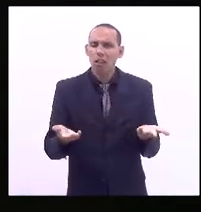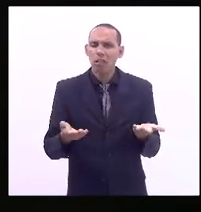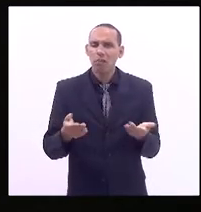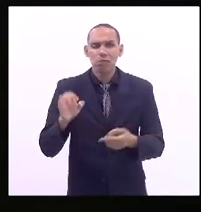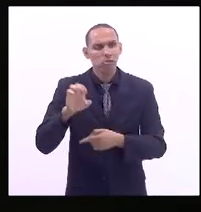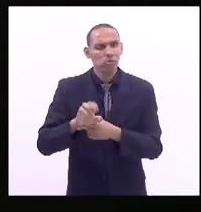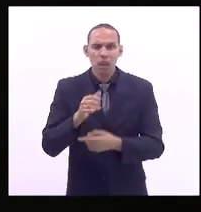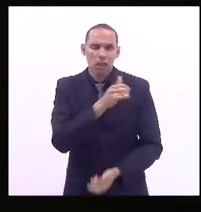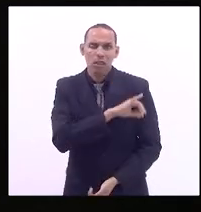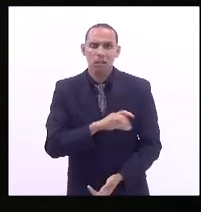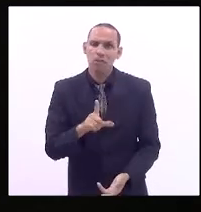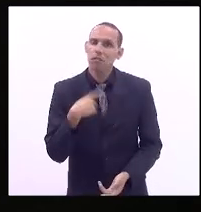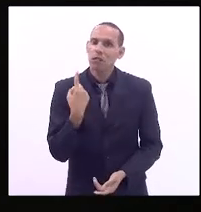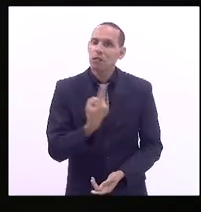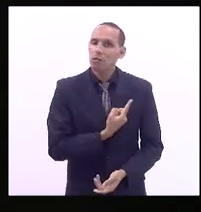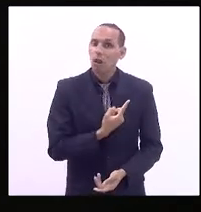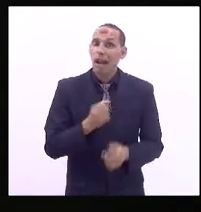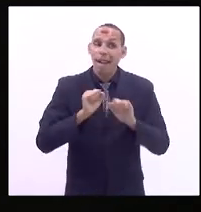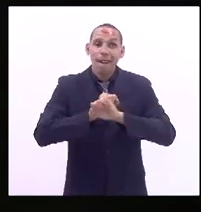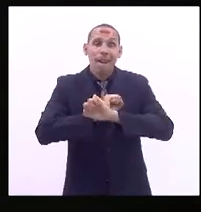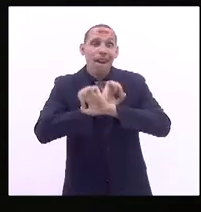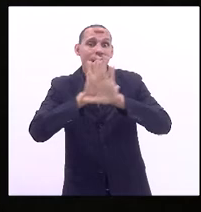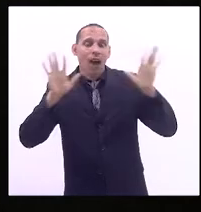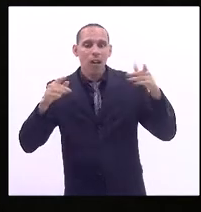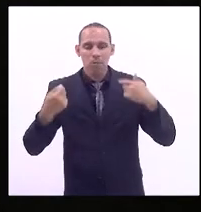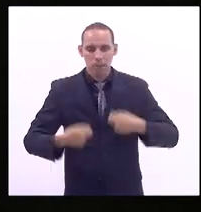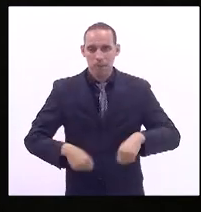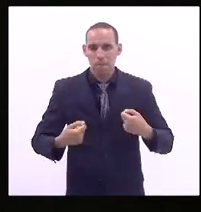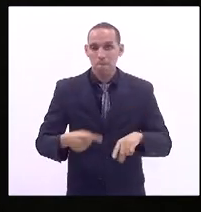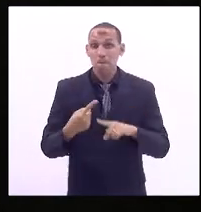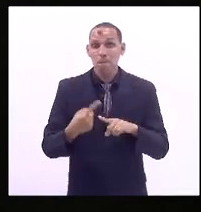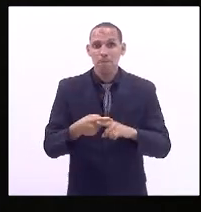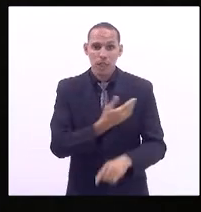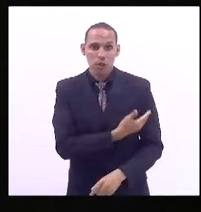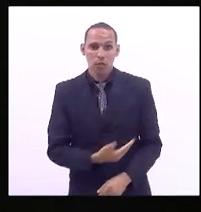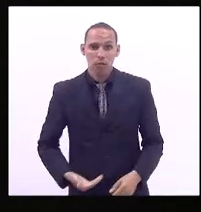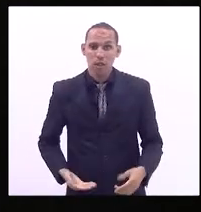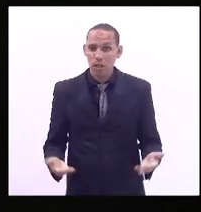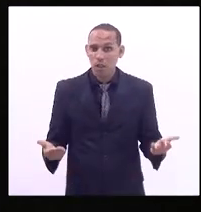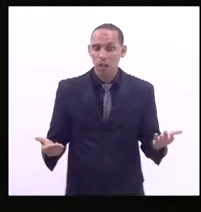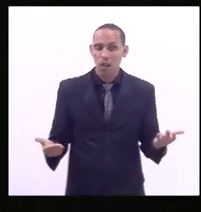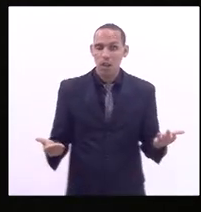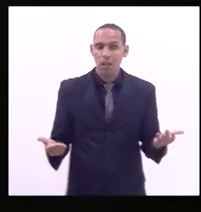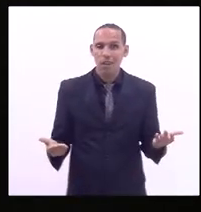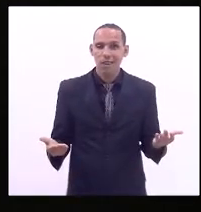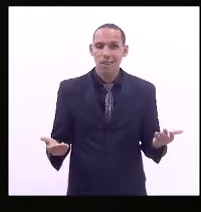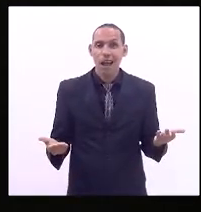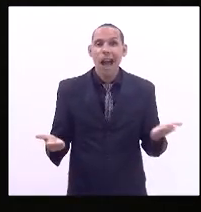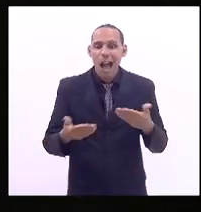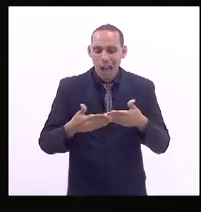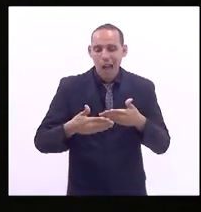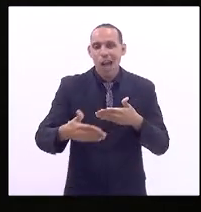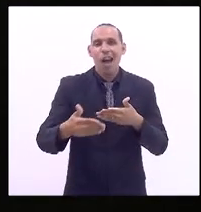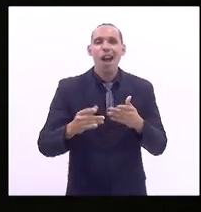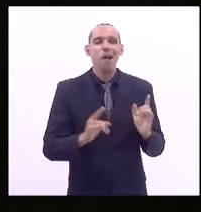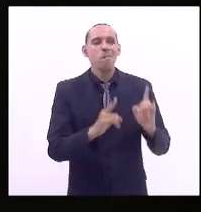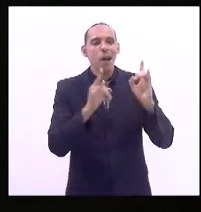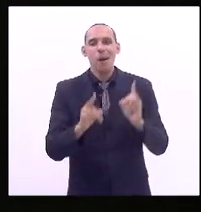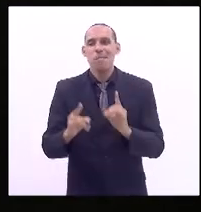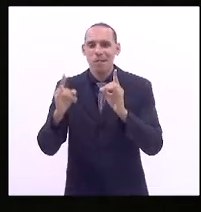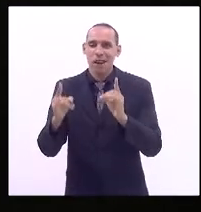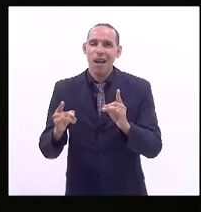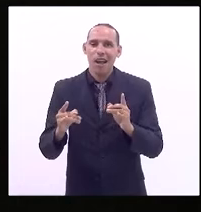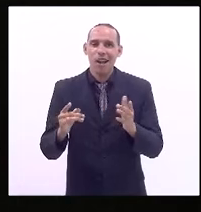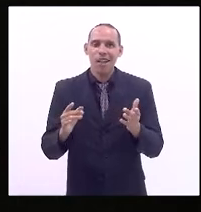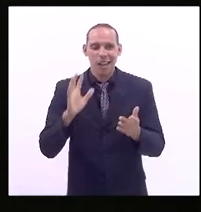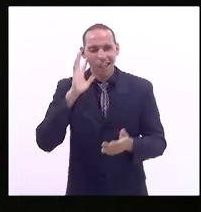Janeiro então nós precisamos ter Claro até porque o governo agora resolveu mexer nos prédios eu